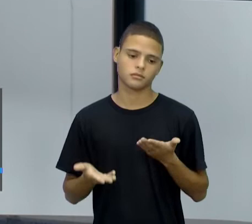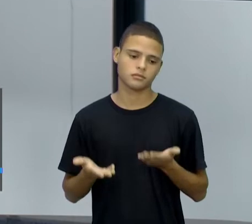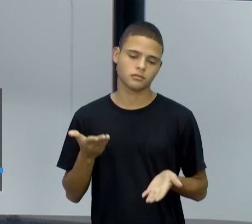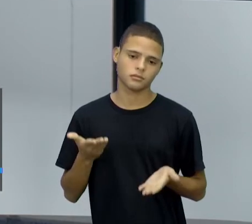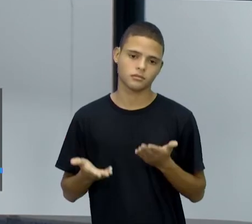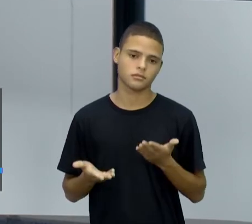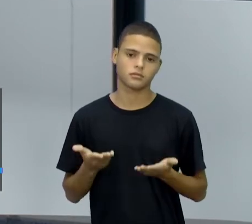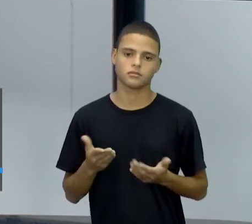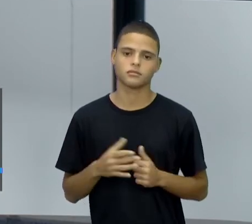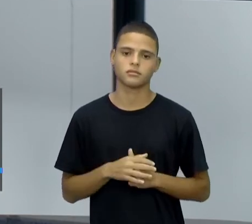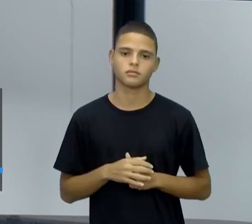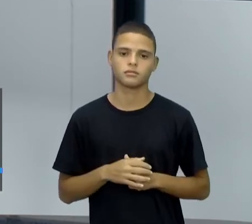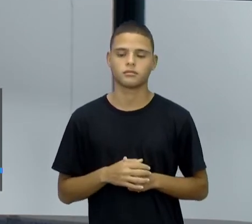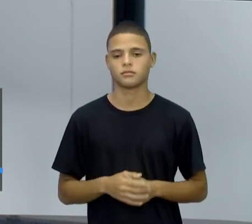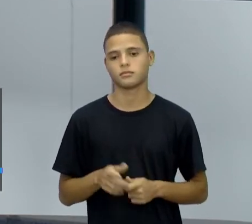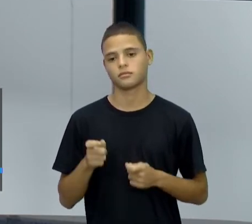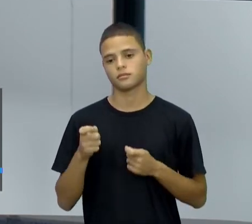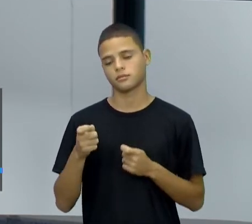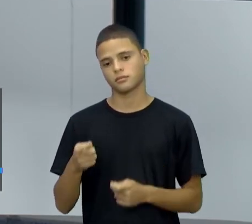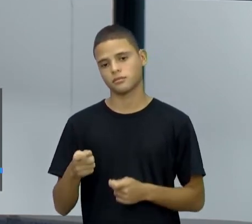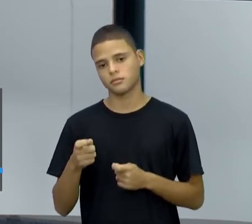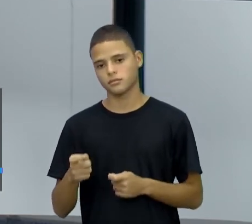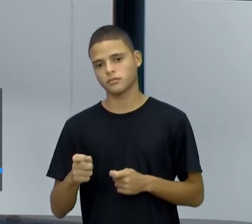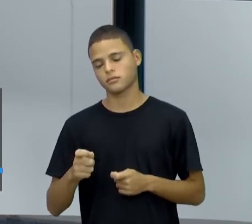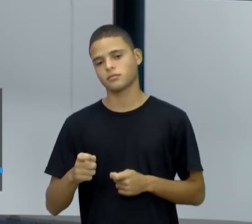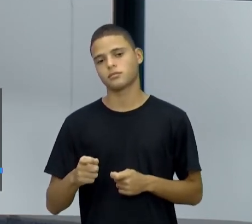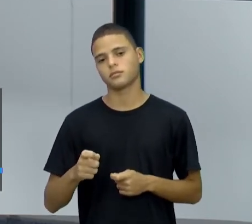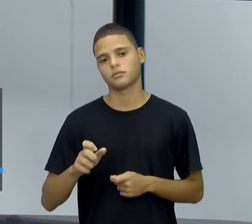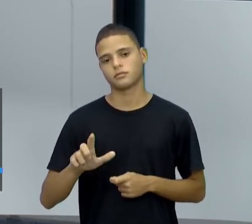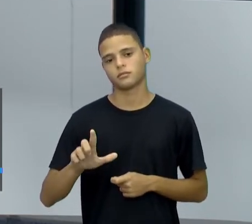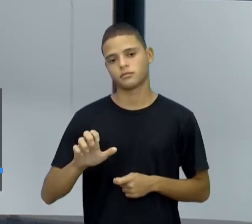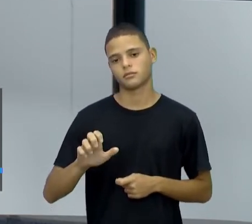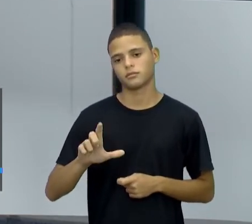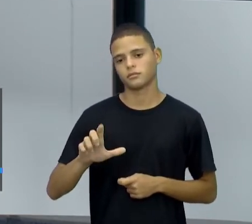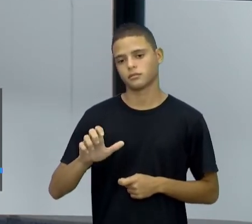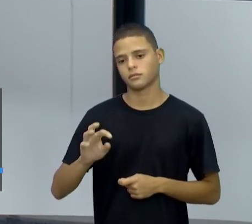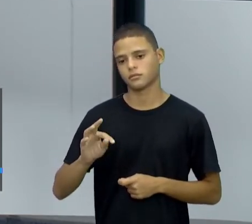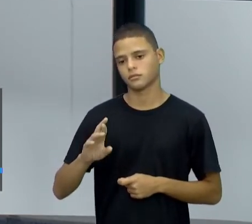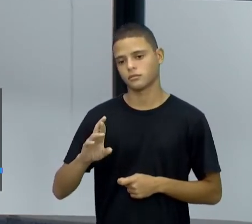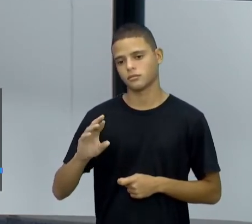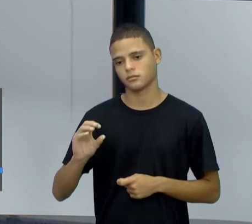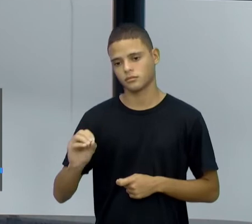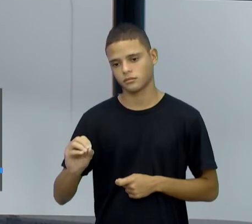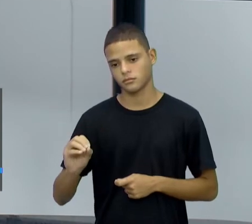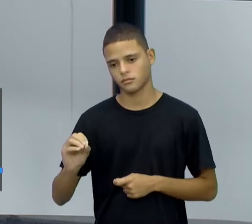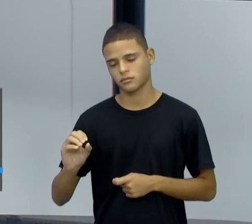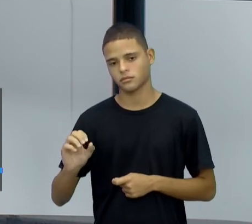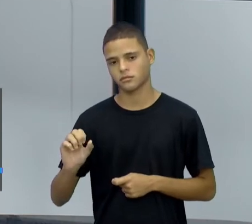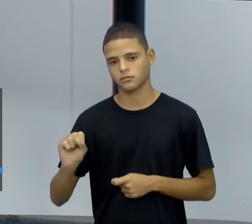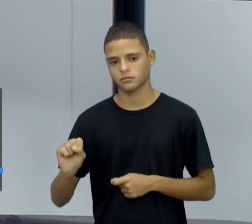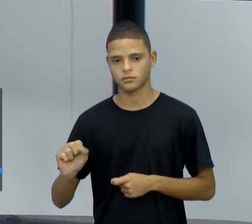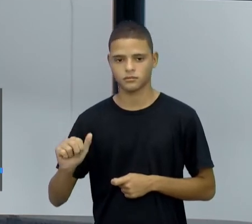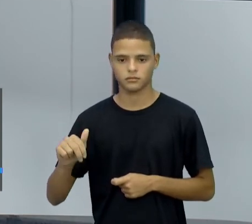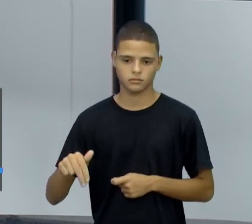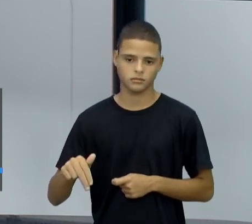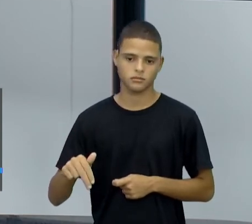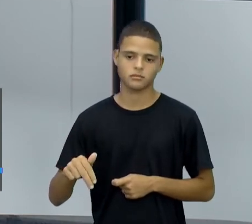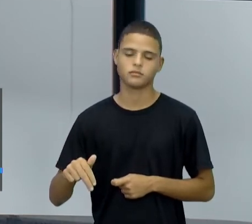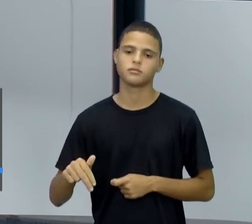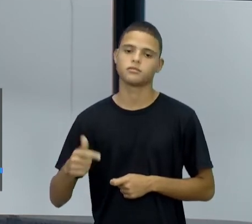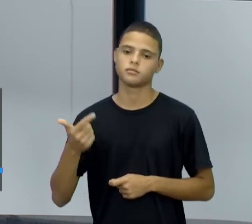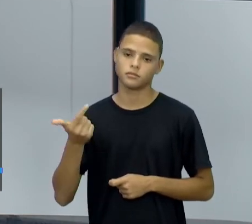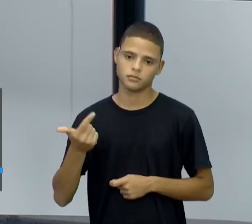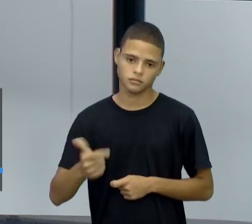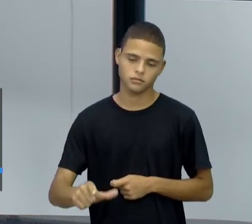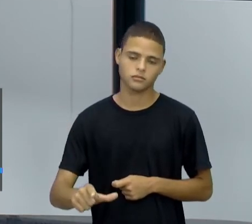natural, obriga o elétron, em qualquer oportunidade, se igualar, ficar neutro novamente.